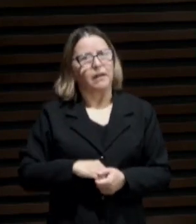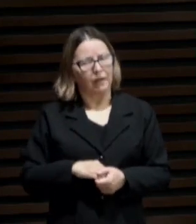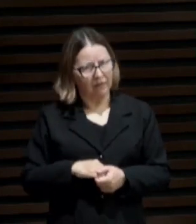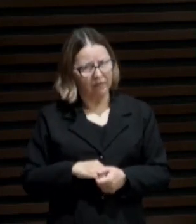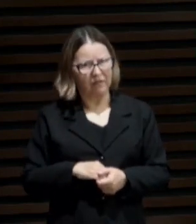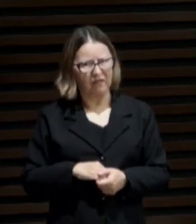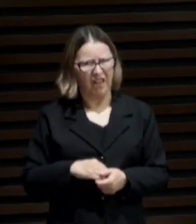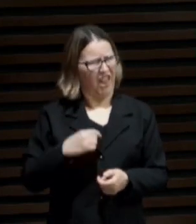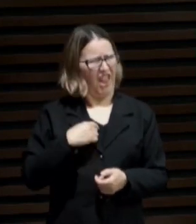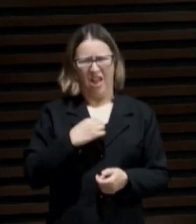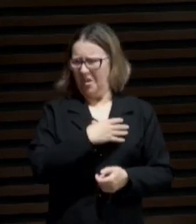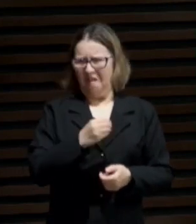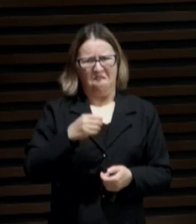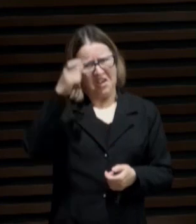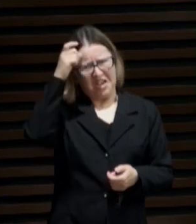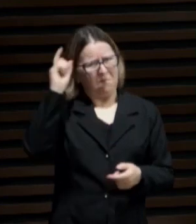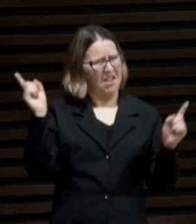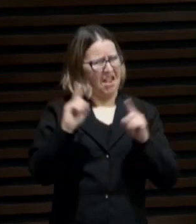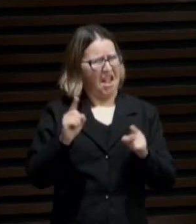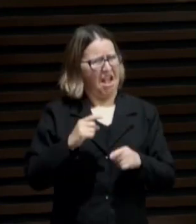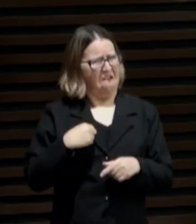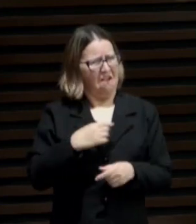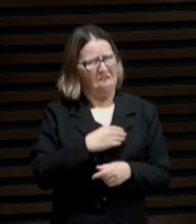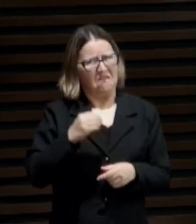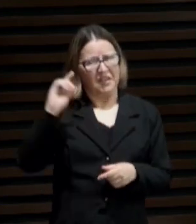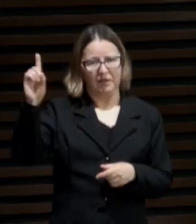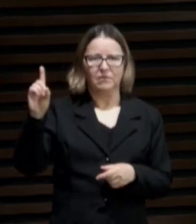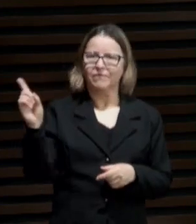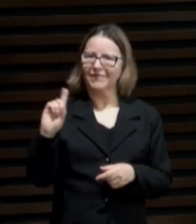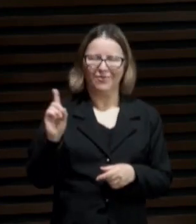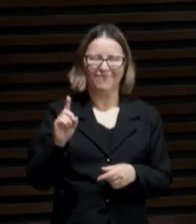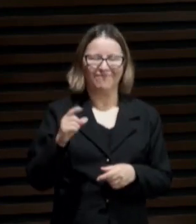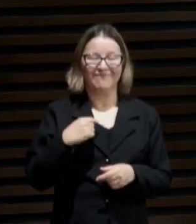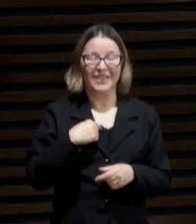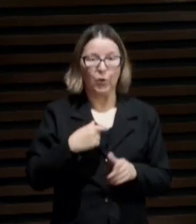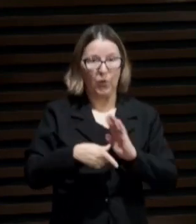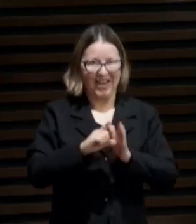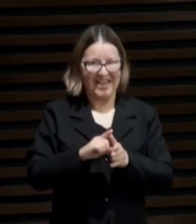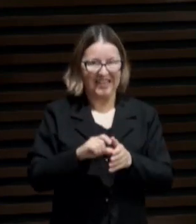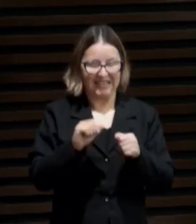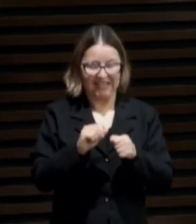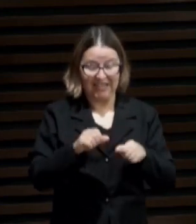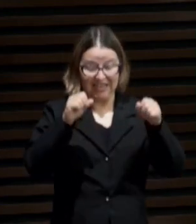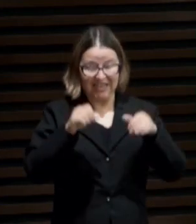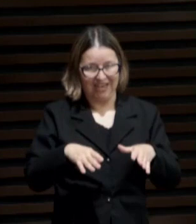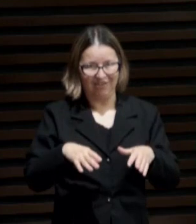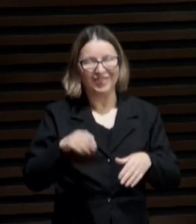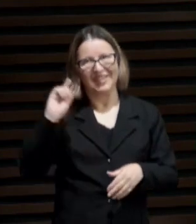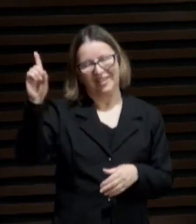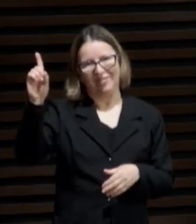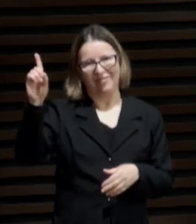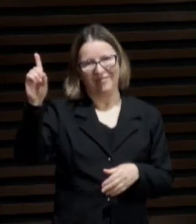Eu não sou filho do diabo, eu sou filho de Deus. Não era, eu era criatura de Deus. Todos nós nascemos nesse mundo criaturas